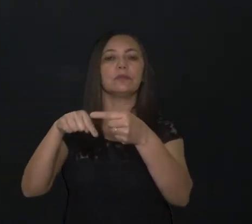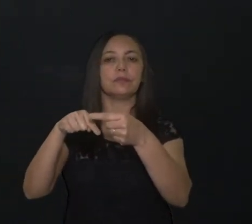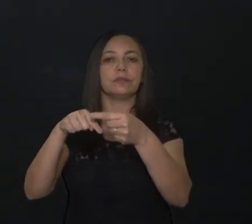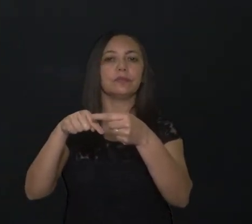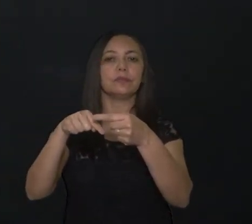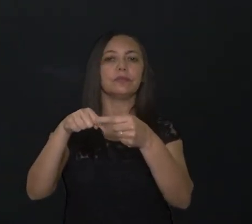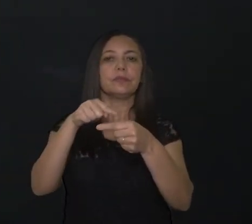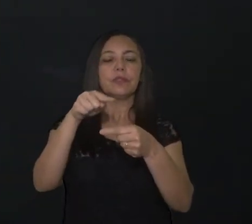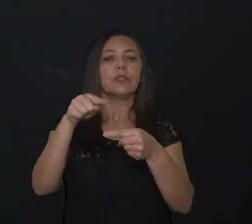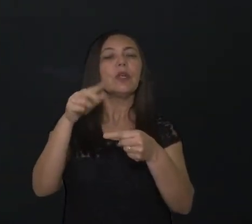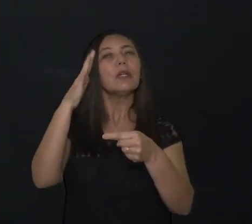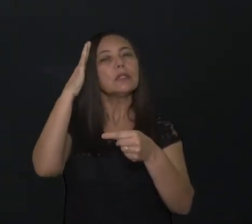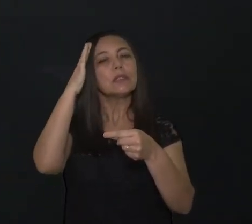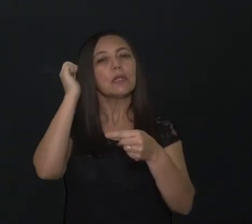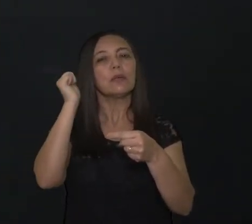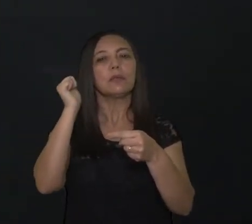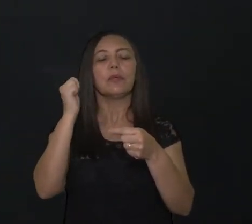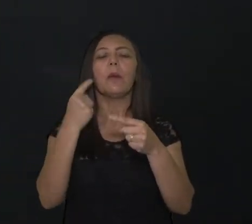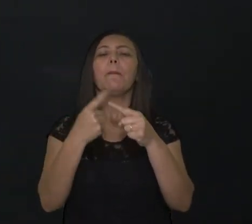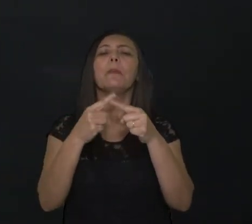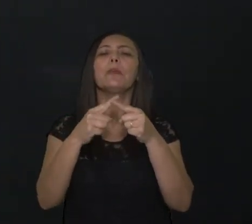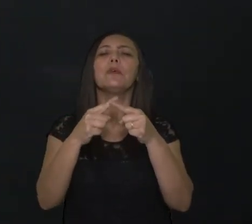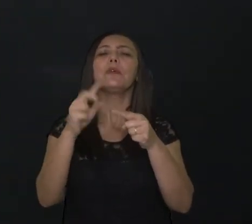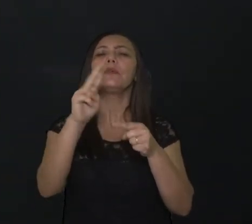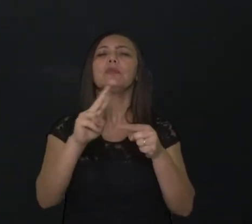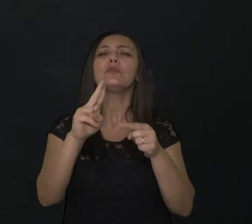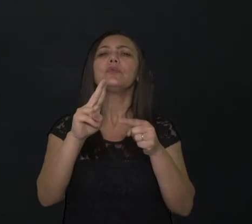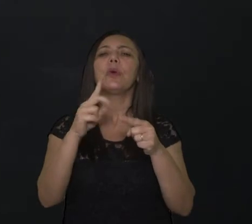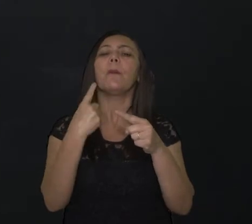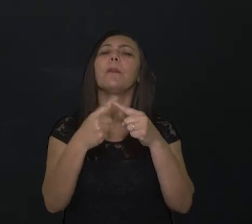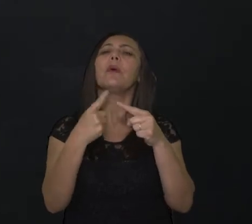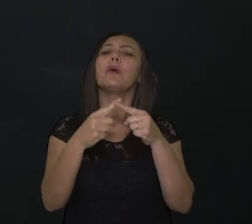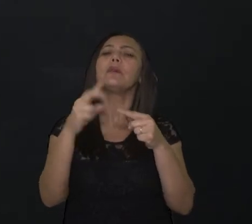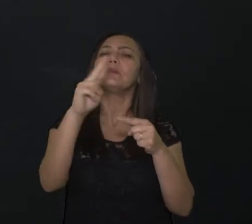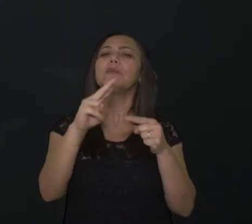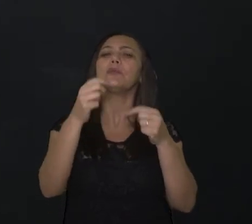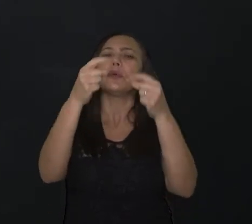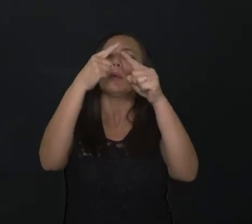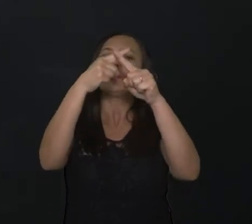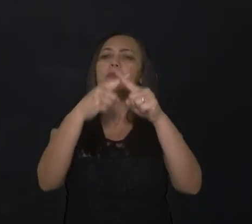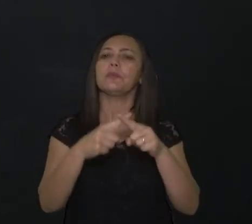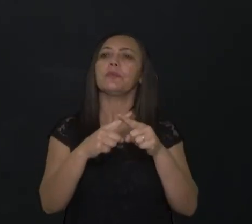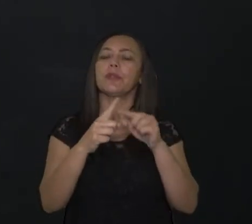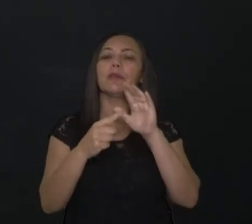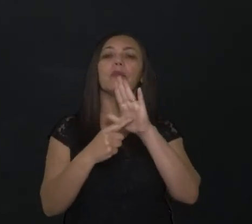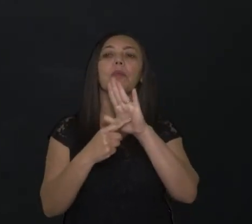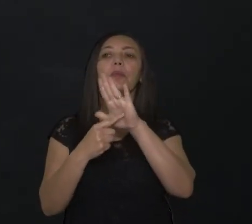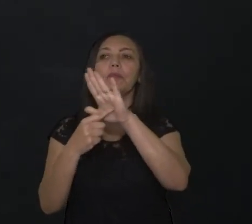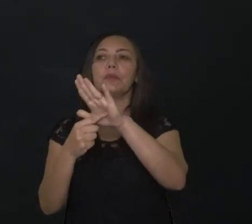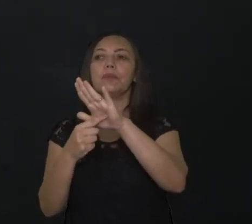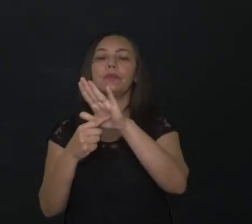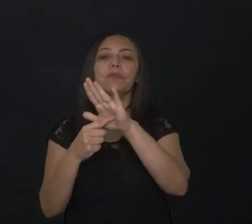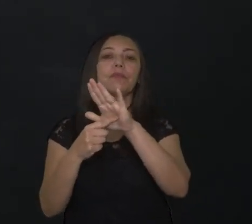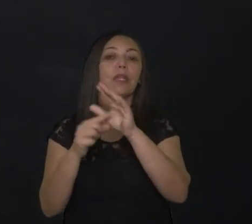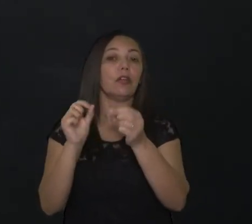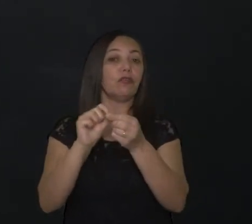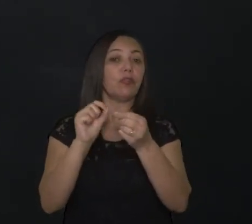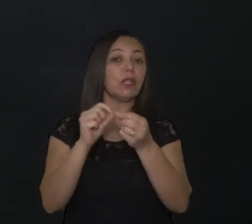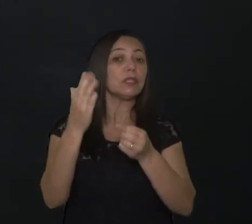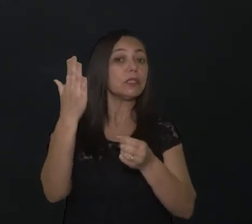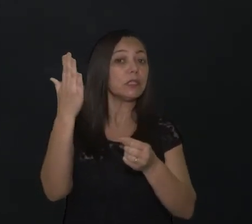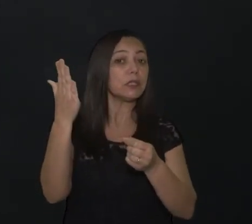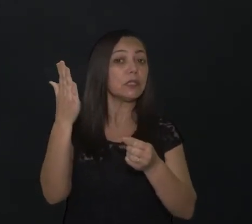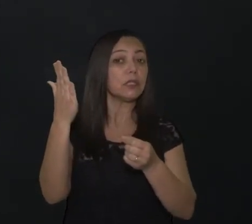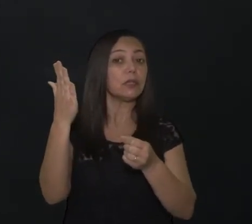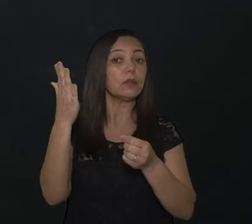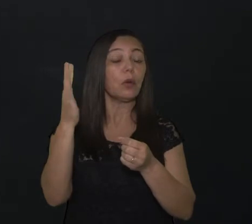Você já conseguiu identificar por que eu fiz essa multiplicação? Não? Deixa eu te mostrar. Porque fazendo essa